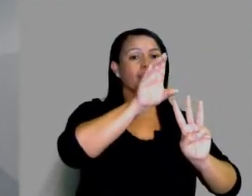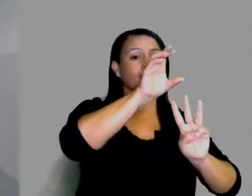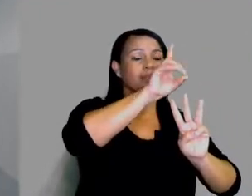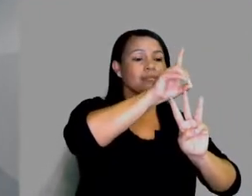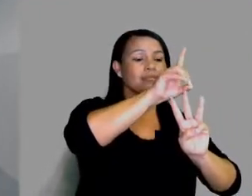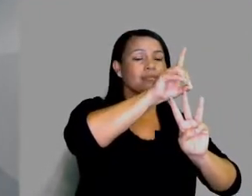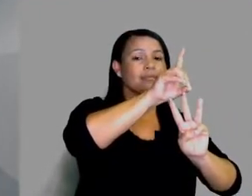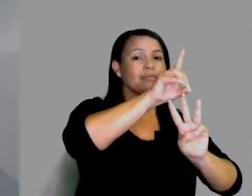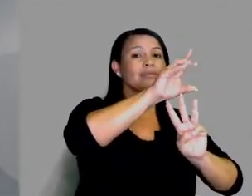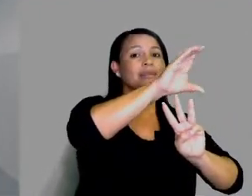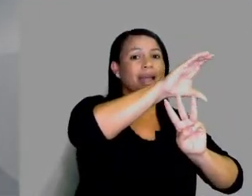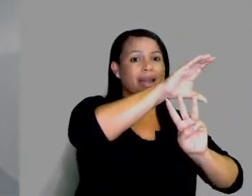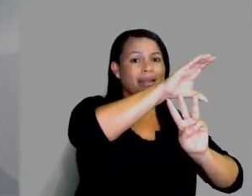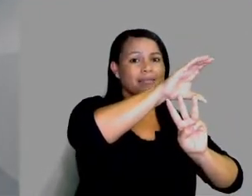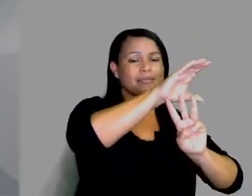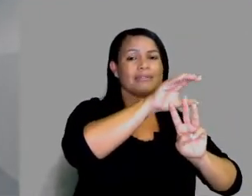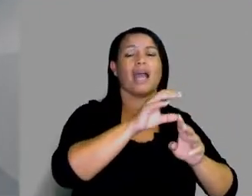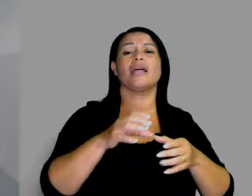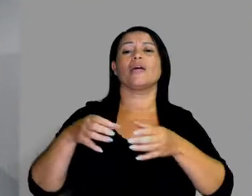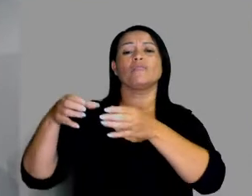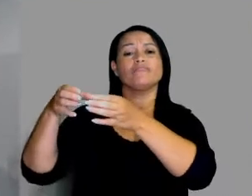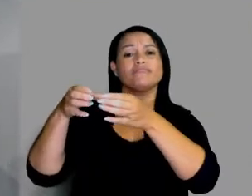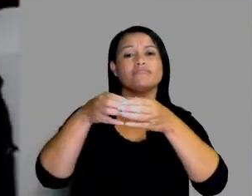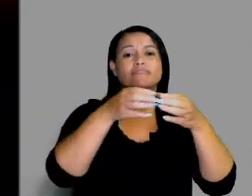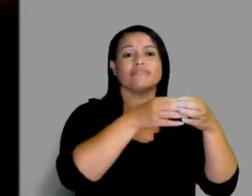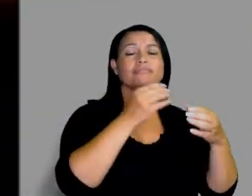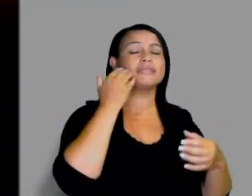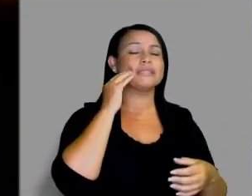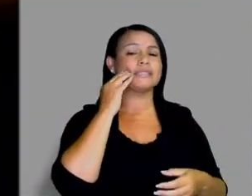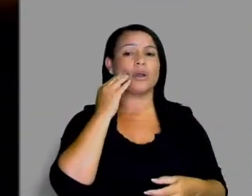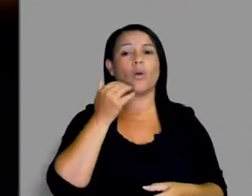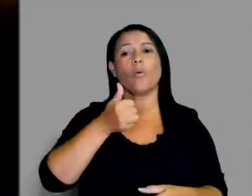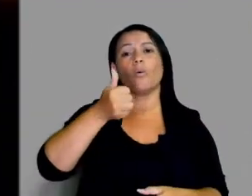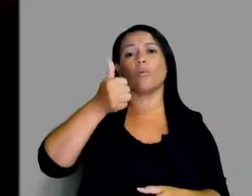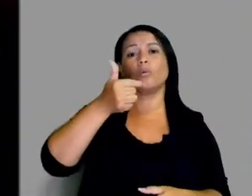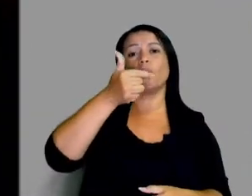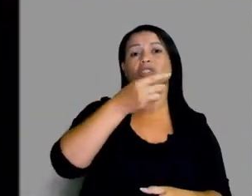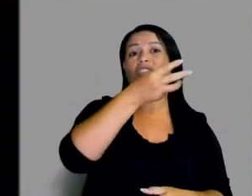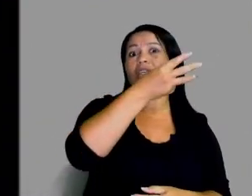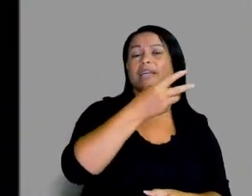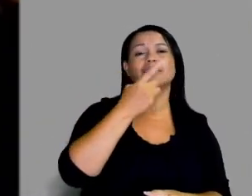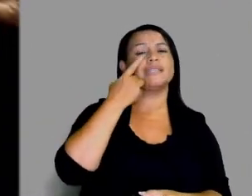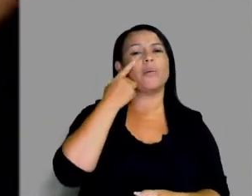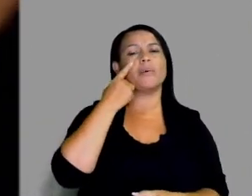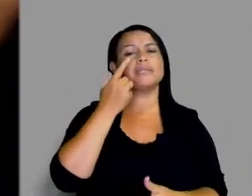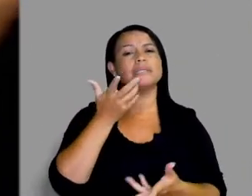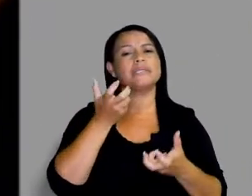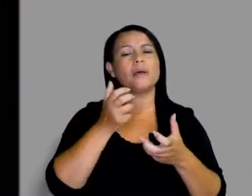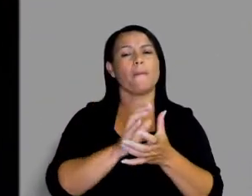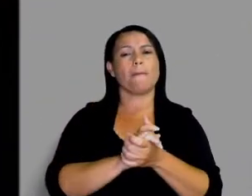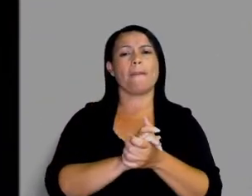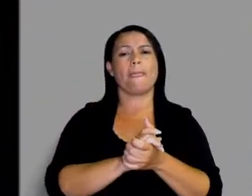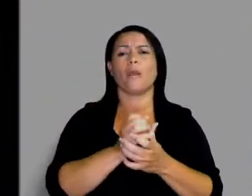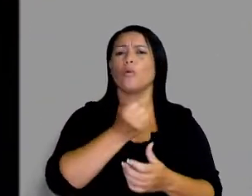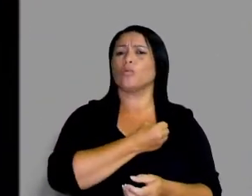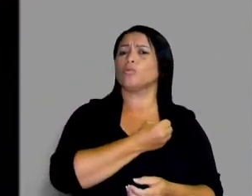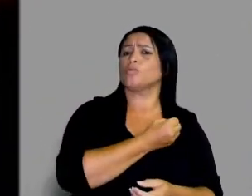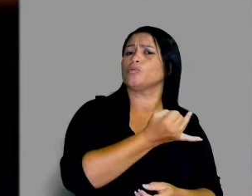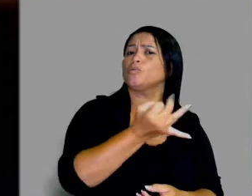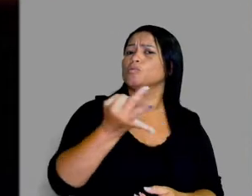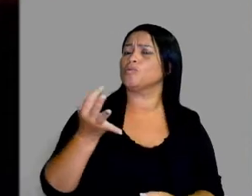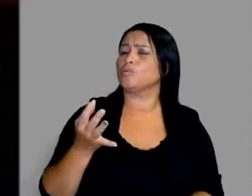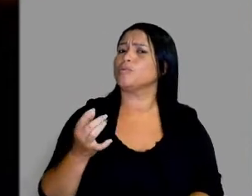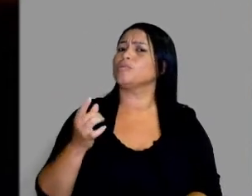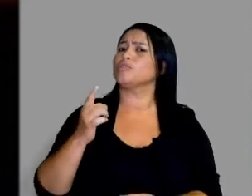unidade, dezena e centena, ok? Então, analisando esses